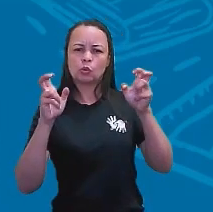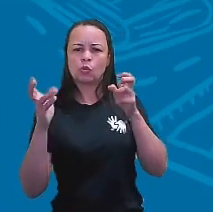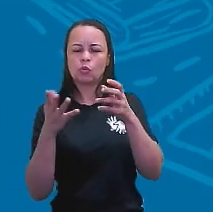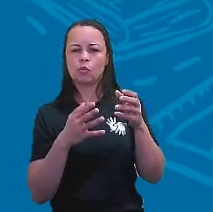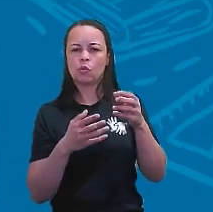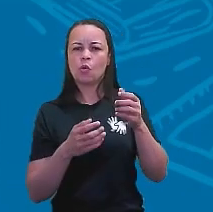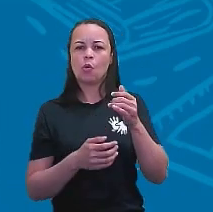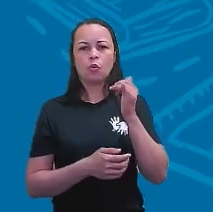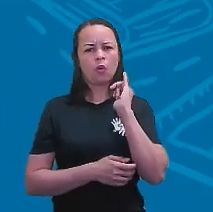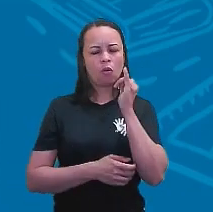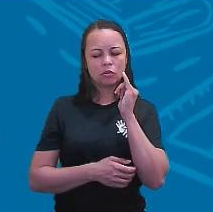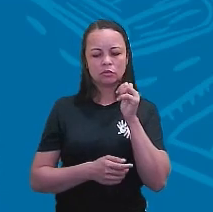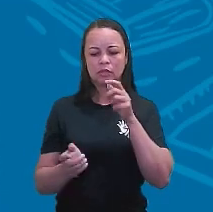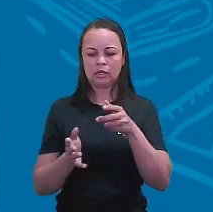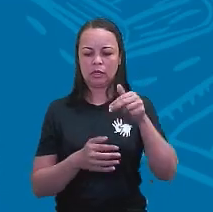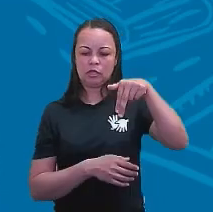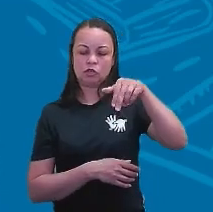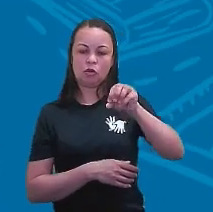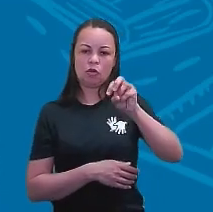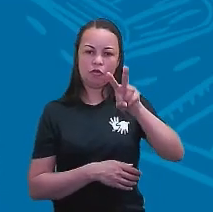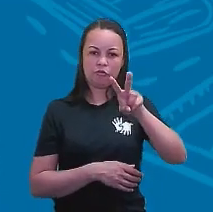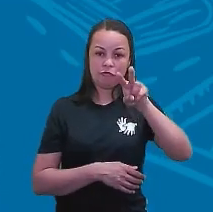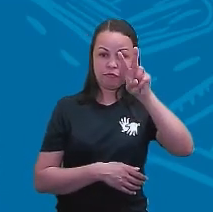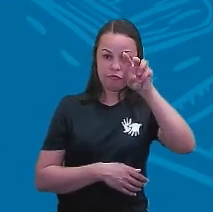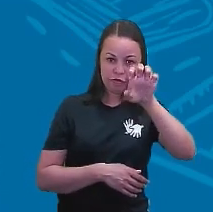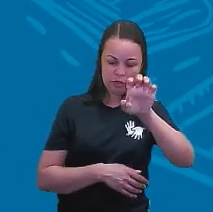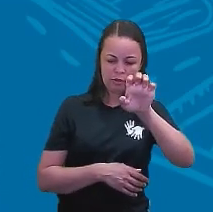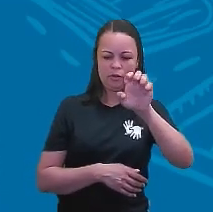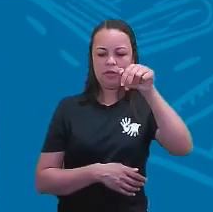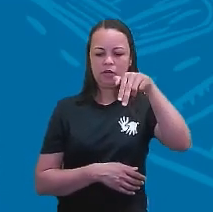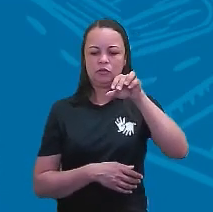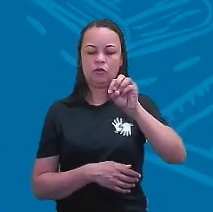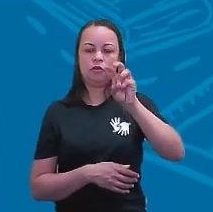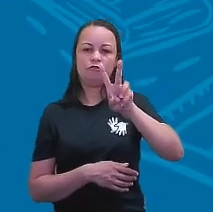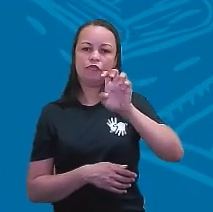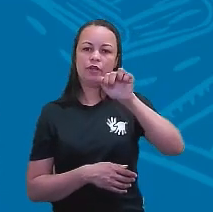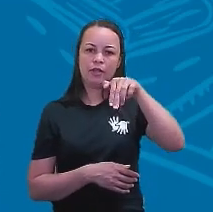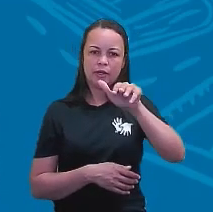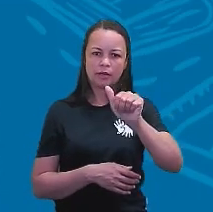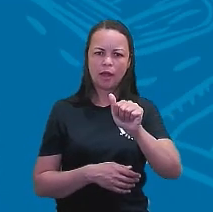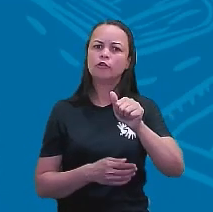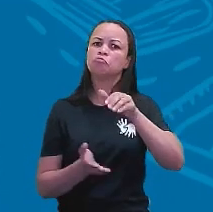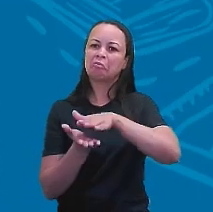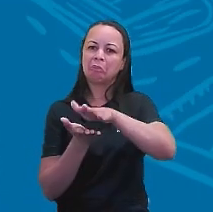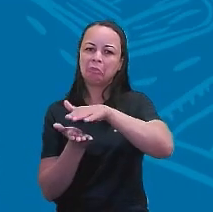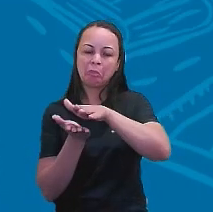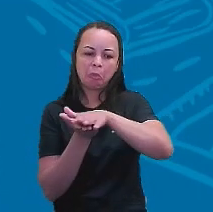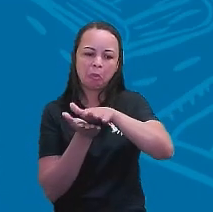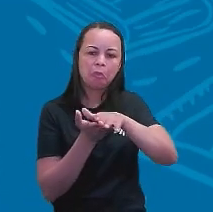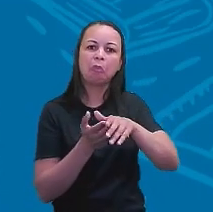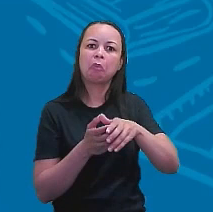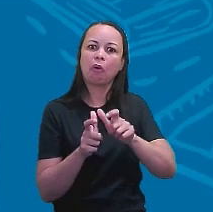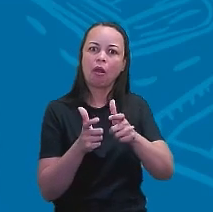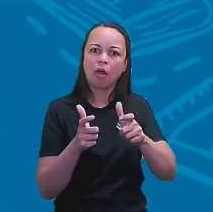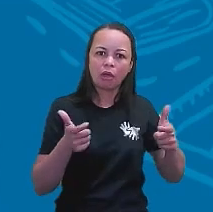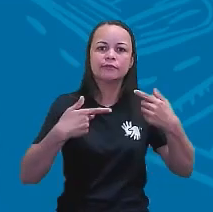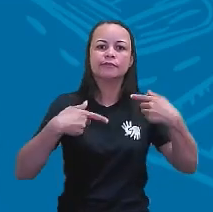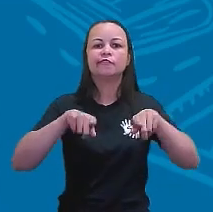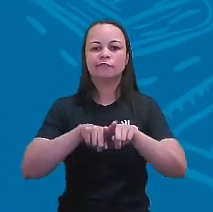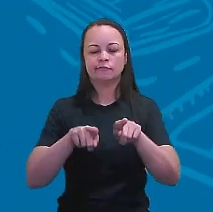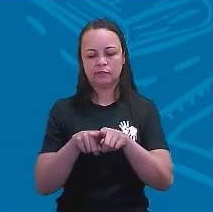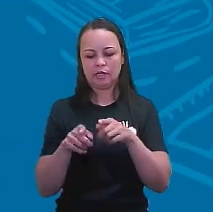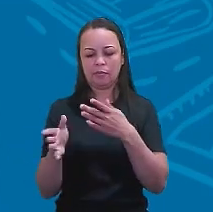tá? Esse conto aí, ele teve muita repercussão também. E aí nós temos, ele realizou novas experiências